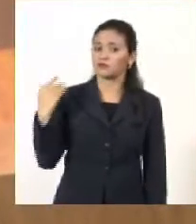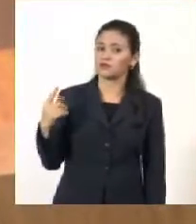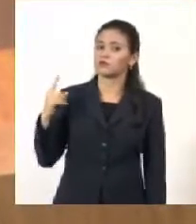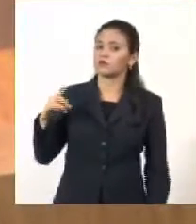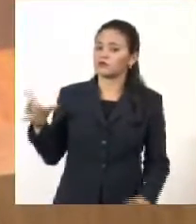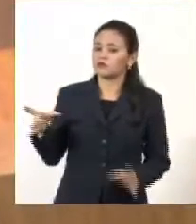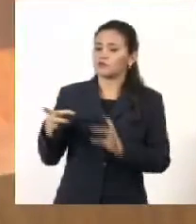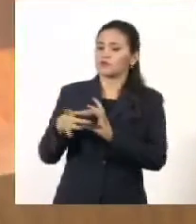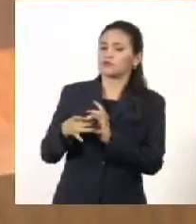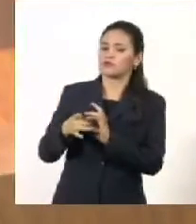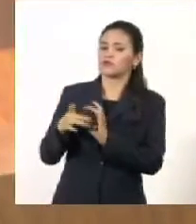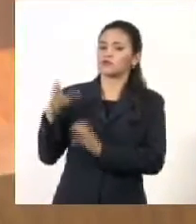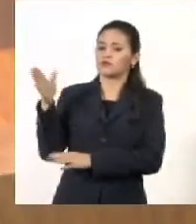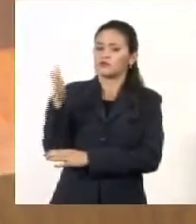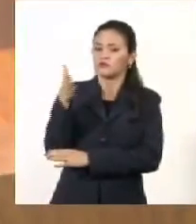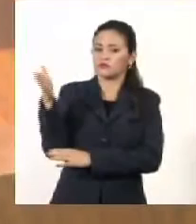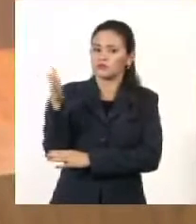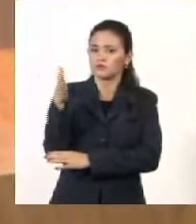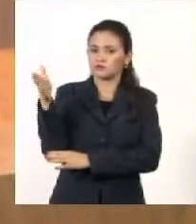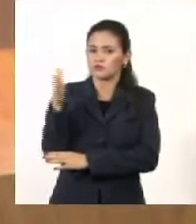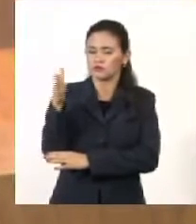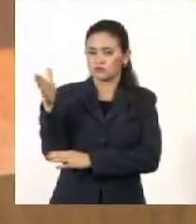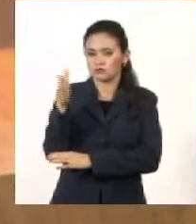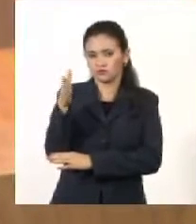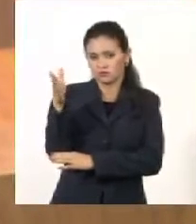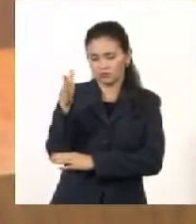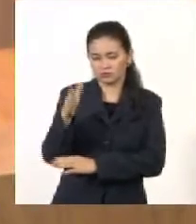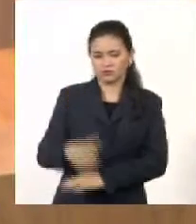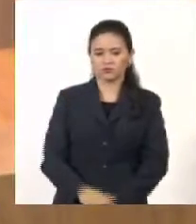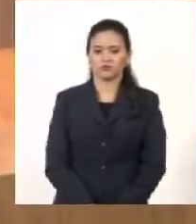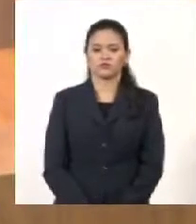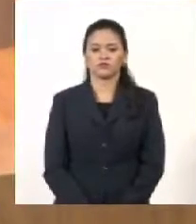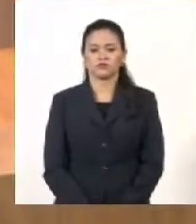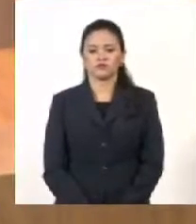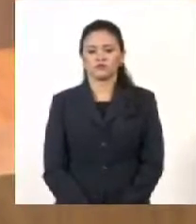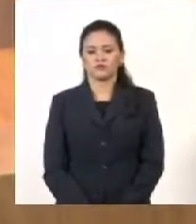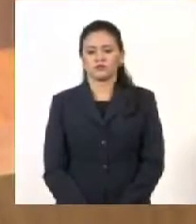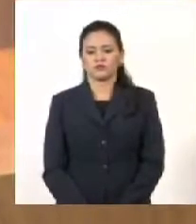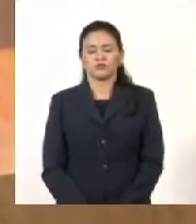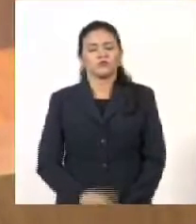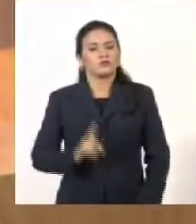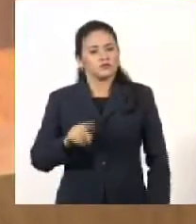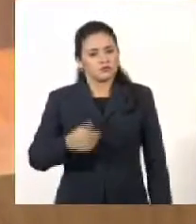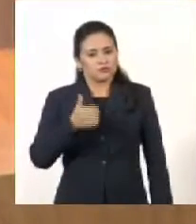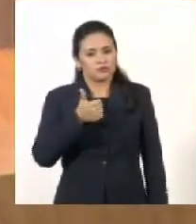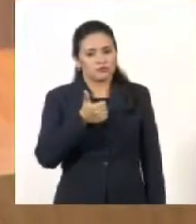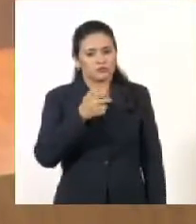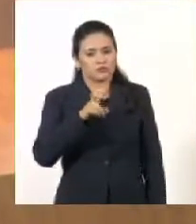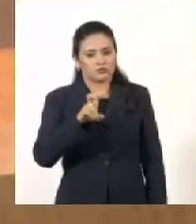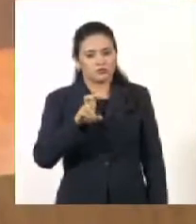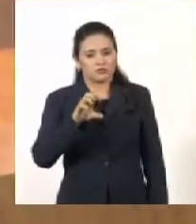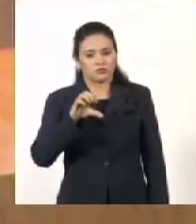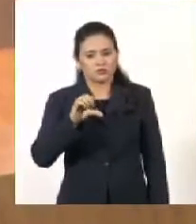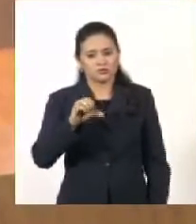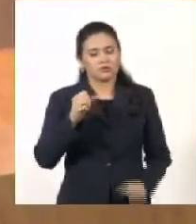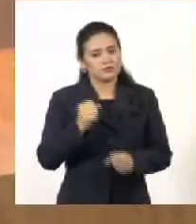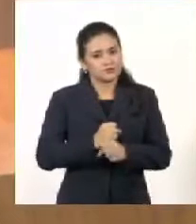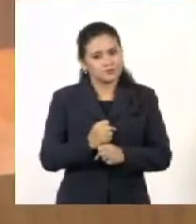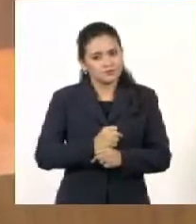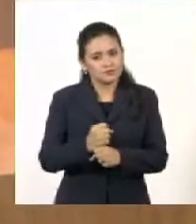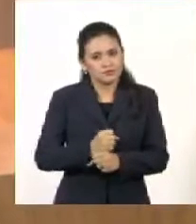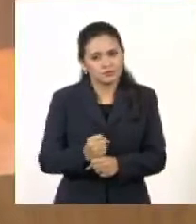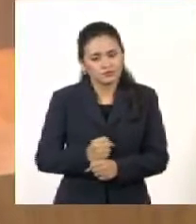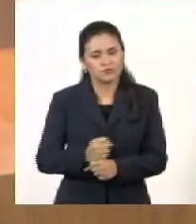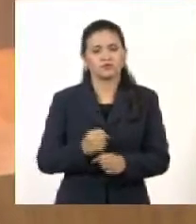159 anos. De formas que são 159 anos de uma cidade que